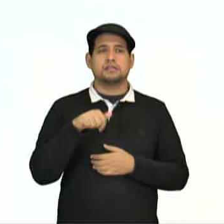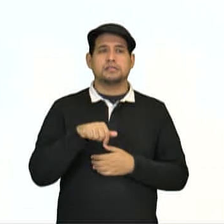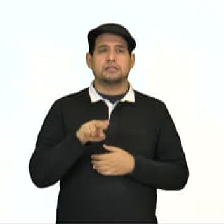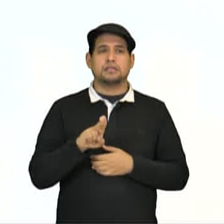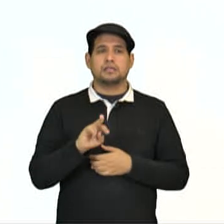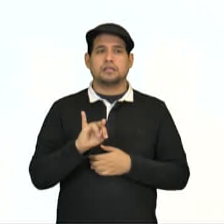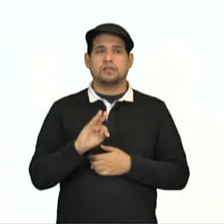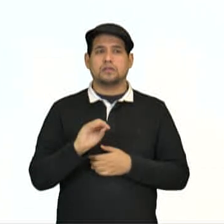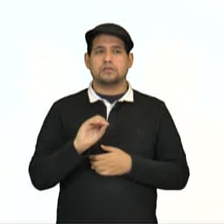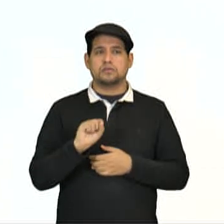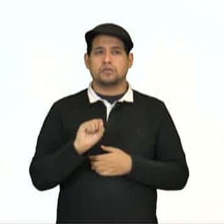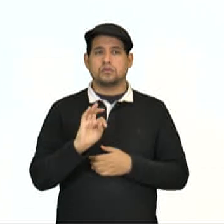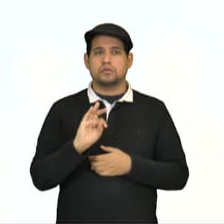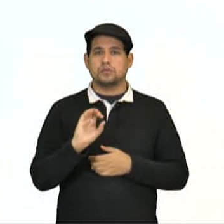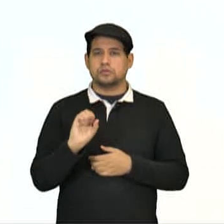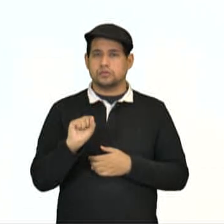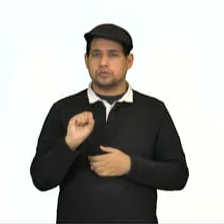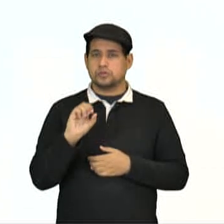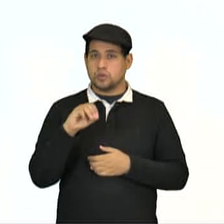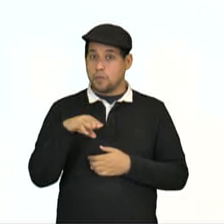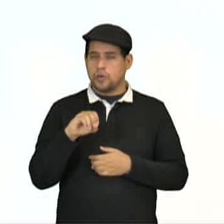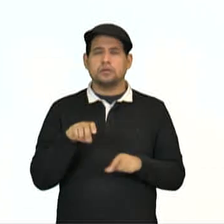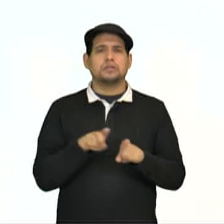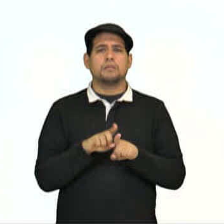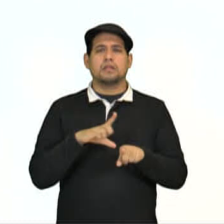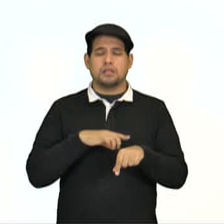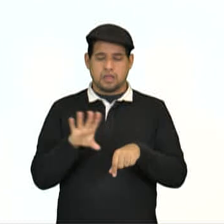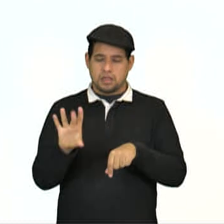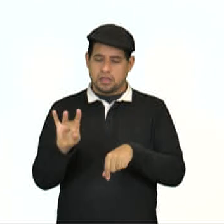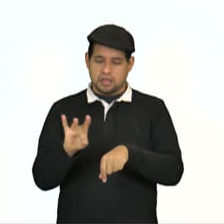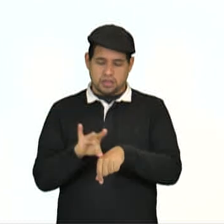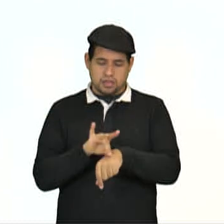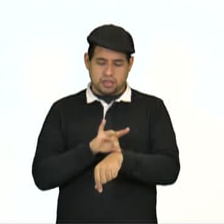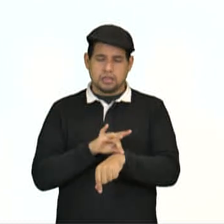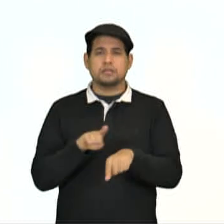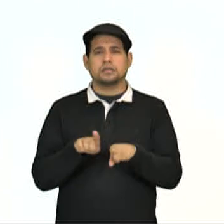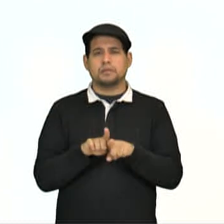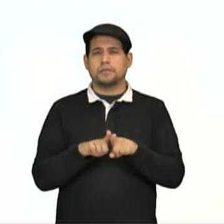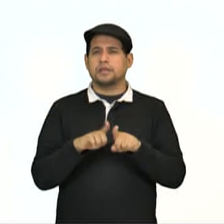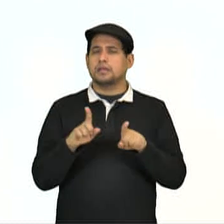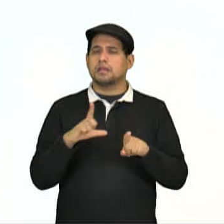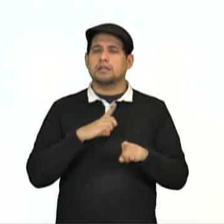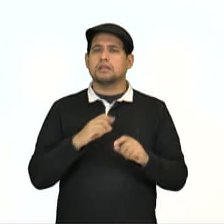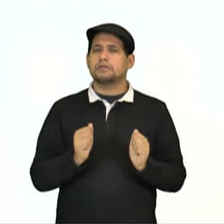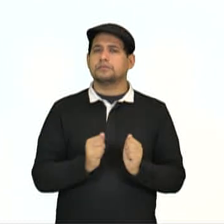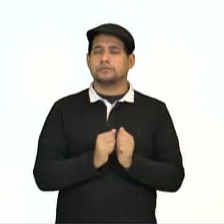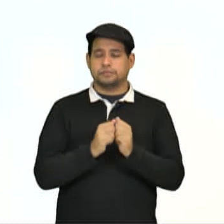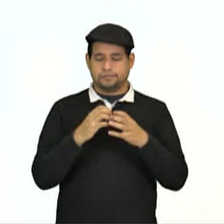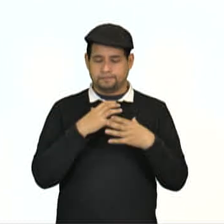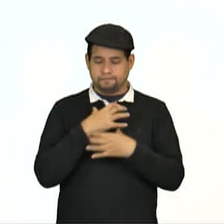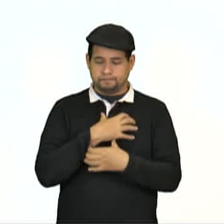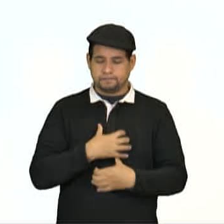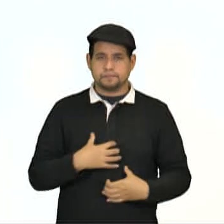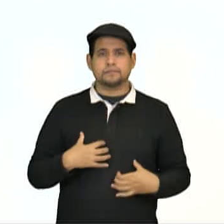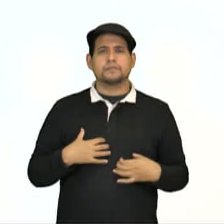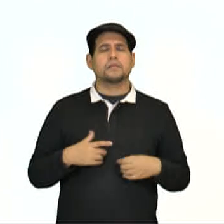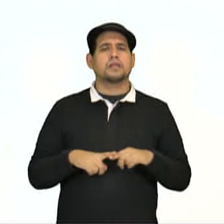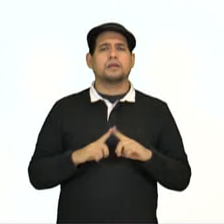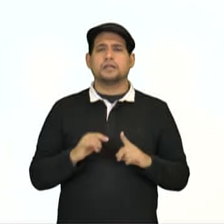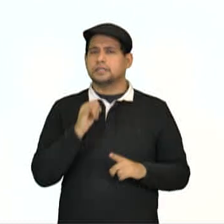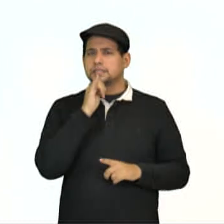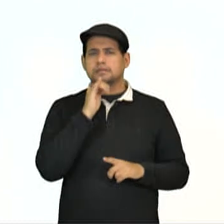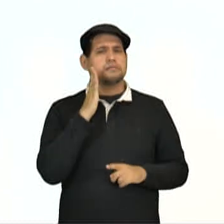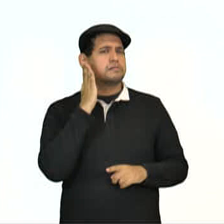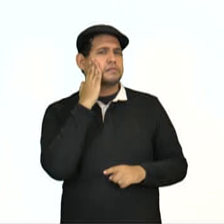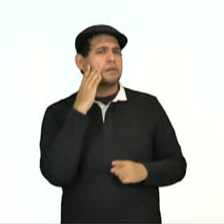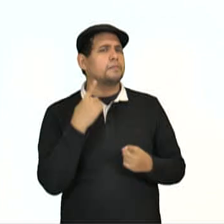Na maioria deles existe uma camada, como se fosse uma pele que cobre, que envolve o corpo deles. E te digo mais,